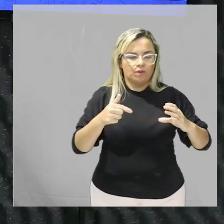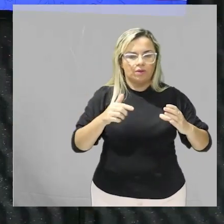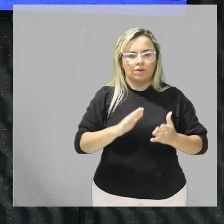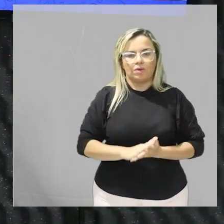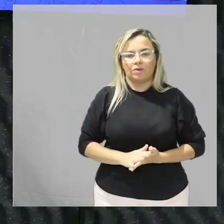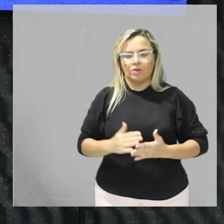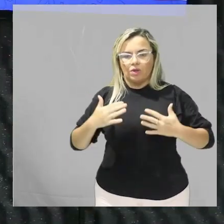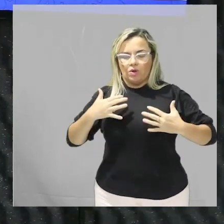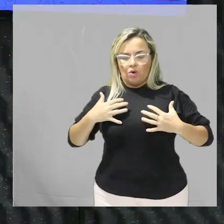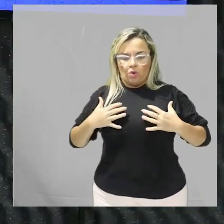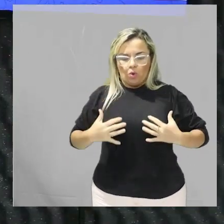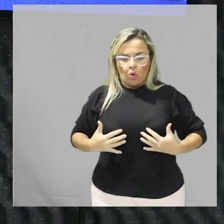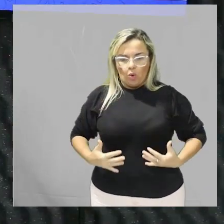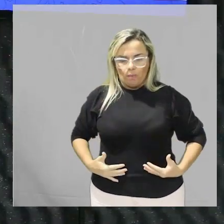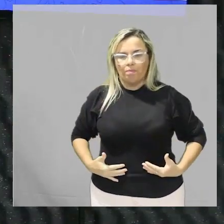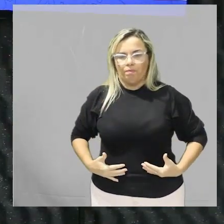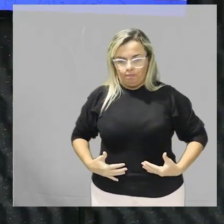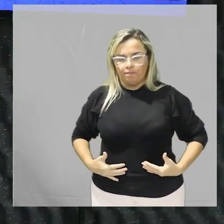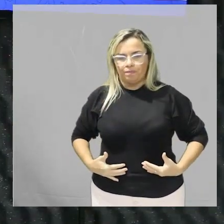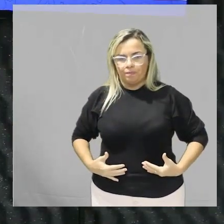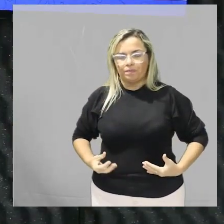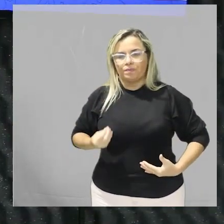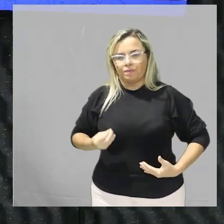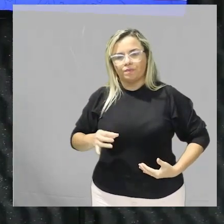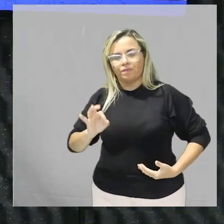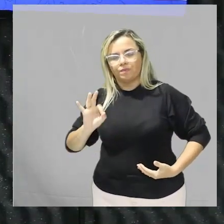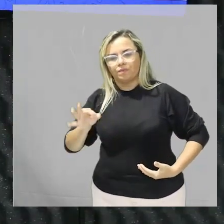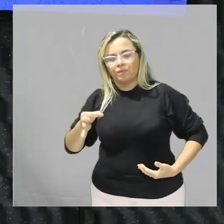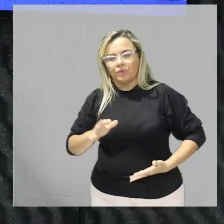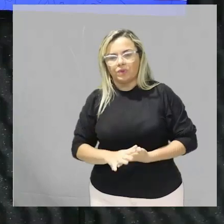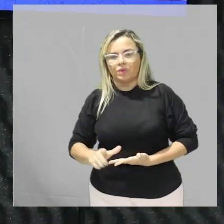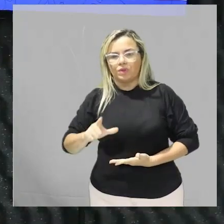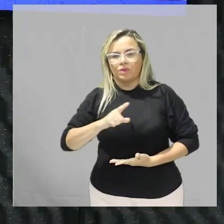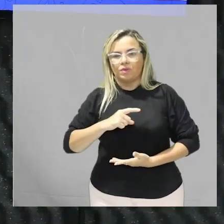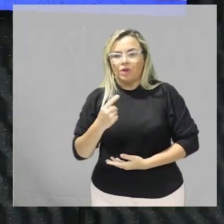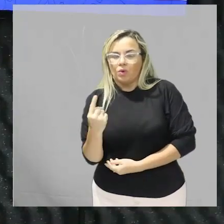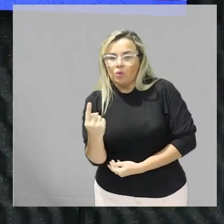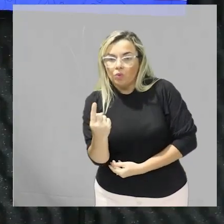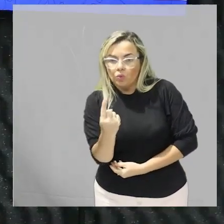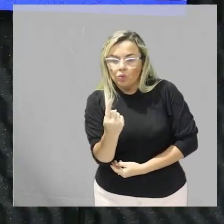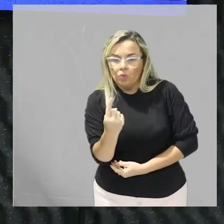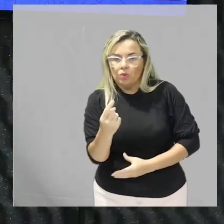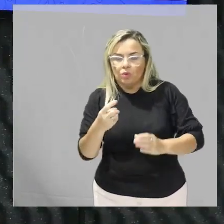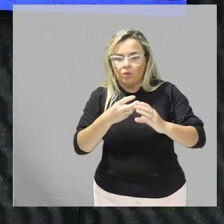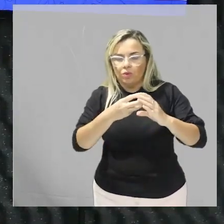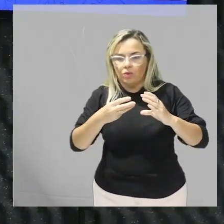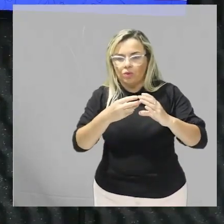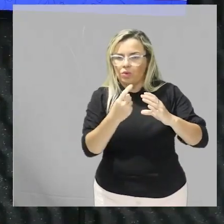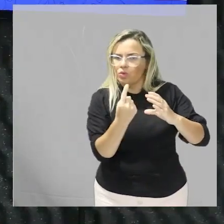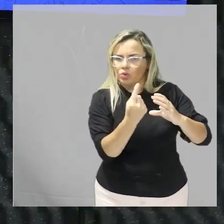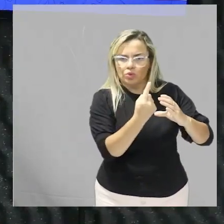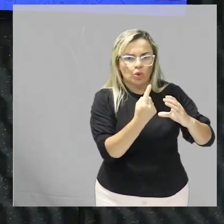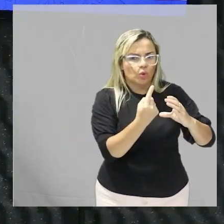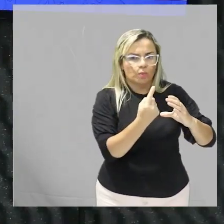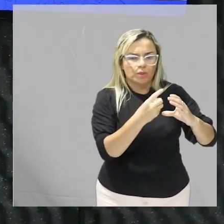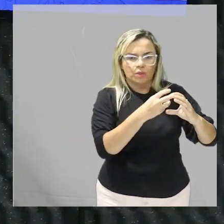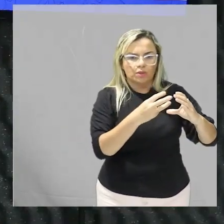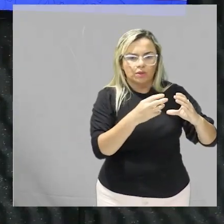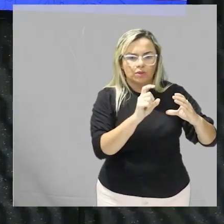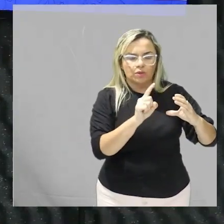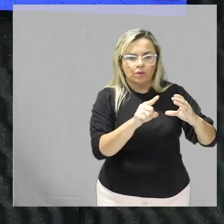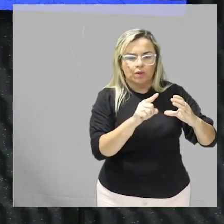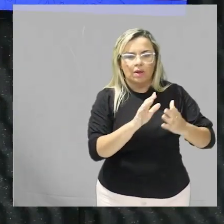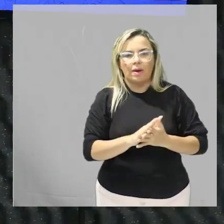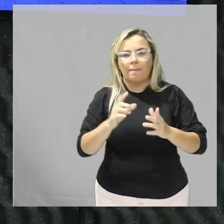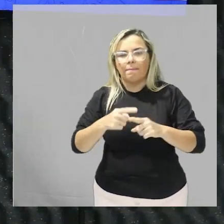seu organismo, certo, pessoal? Se eu tiver um organismo unicelular, ele é formado por uma única célula. Mas